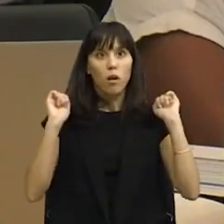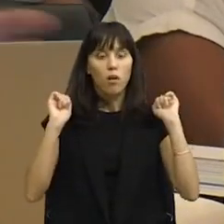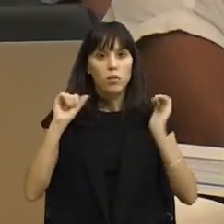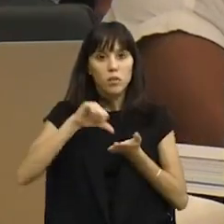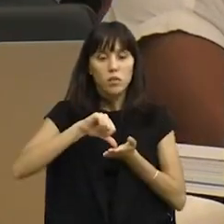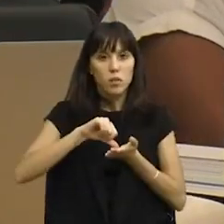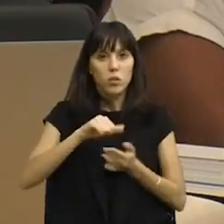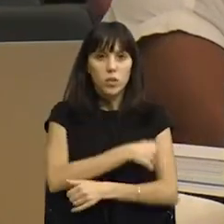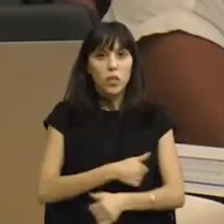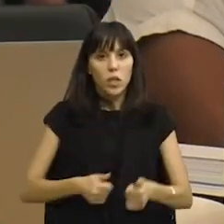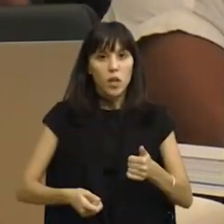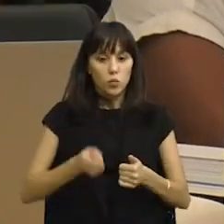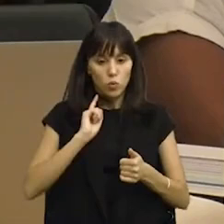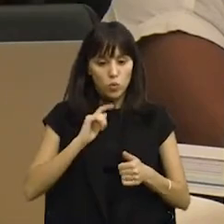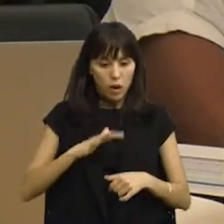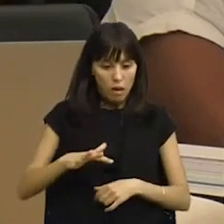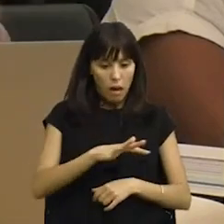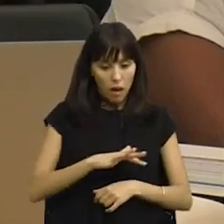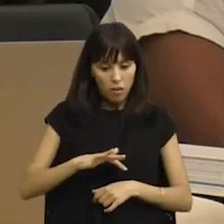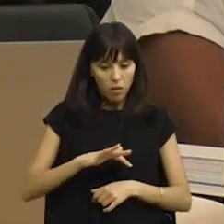deixam, de certa forma,